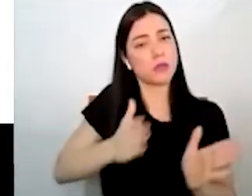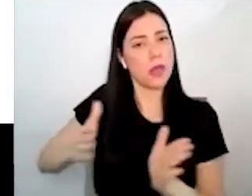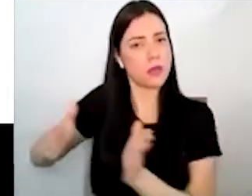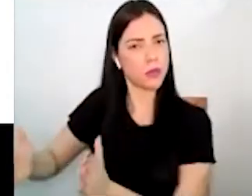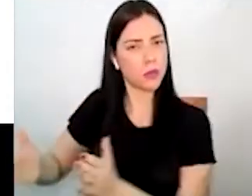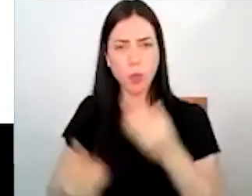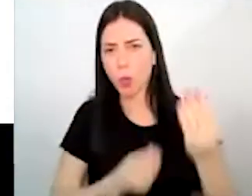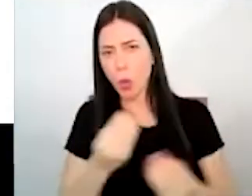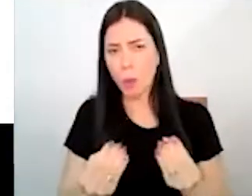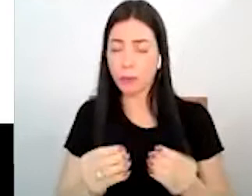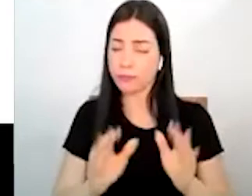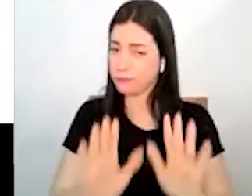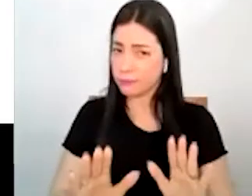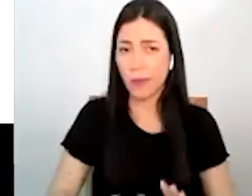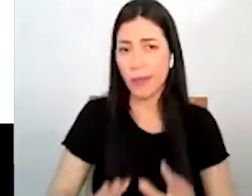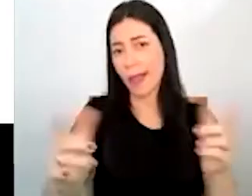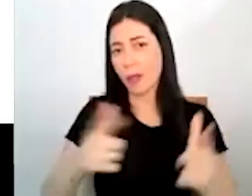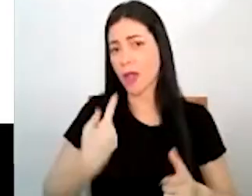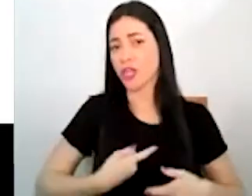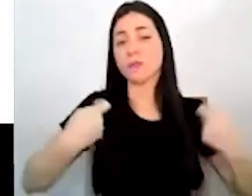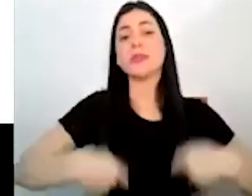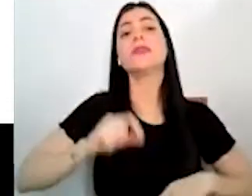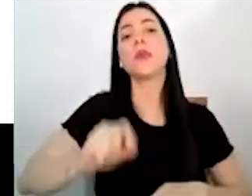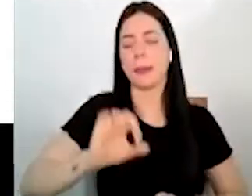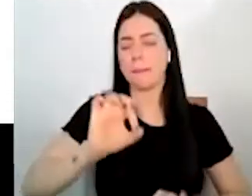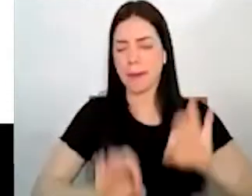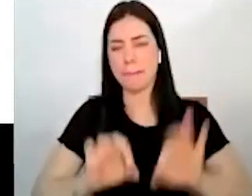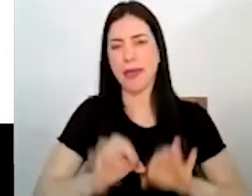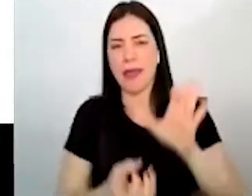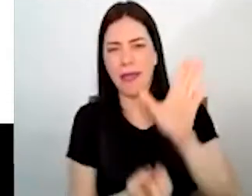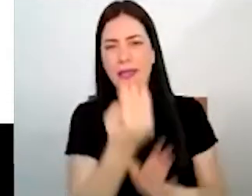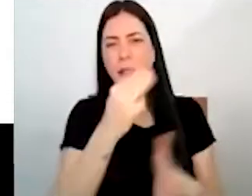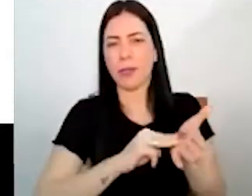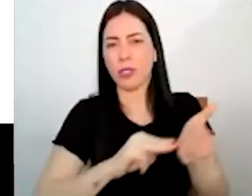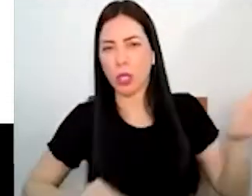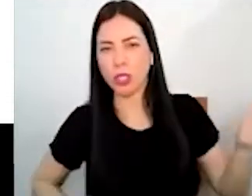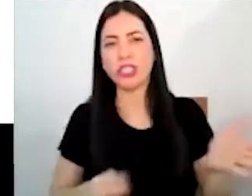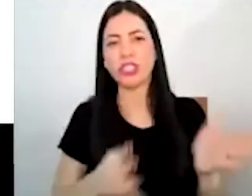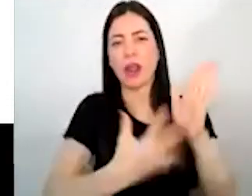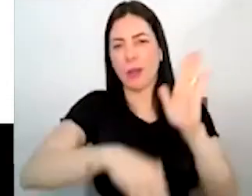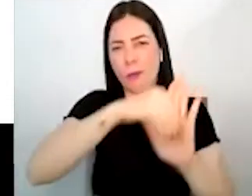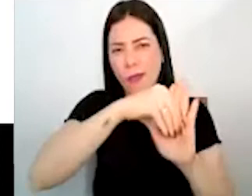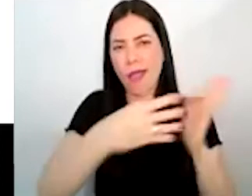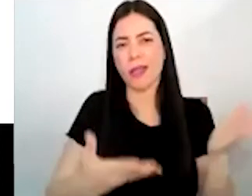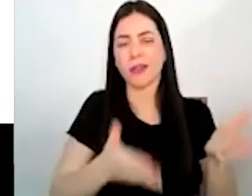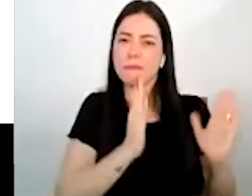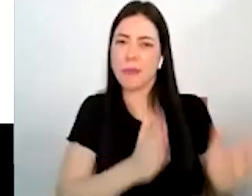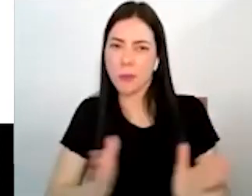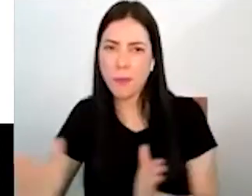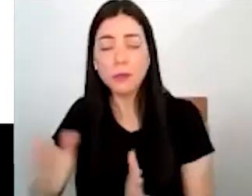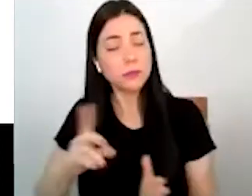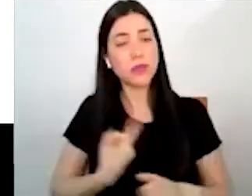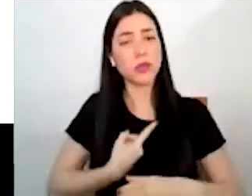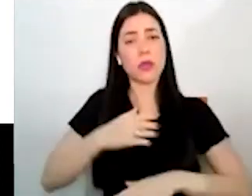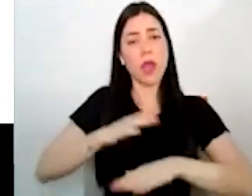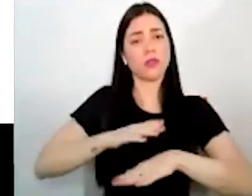que, claro, quando a gente tem que desenvolver um framework, uma metodologia, né, um passo a passo, a gente, obviamente, vai tentar pegar